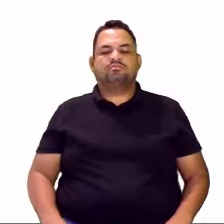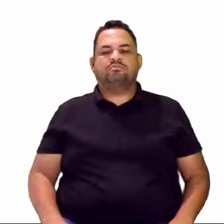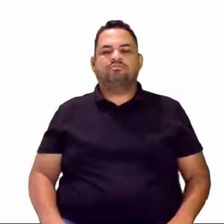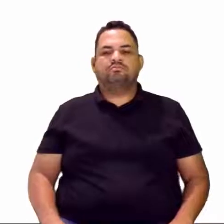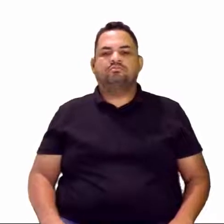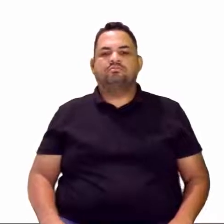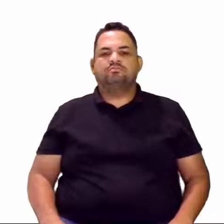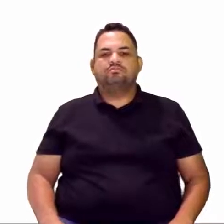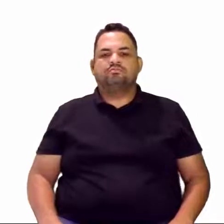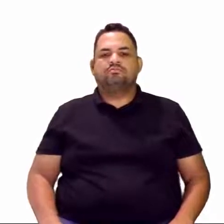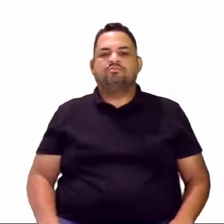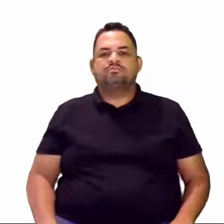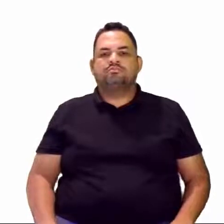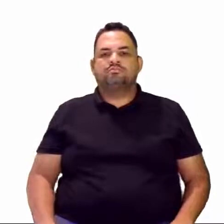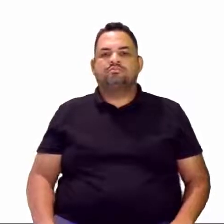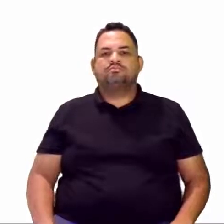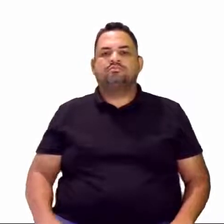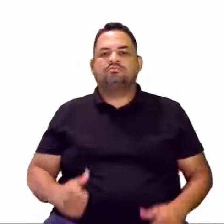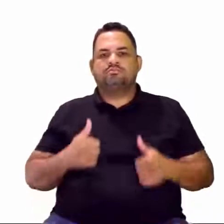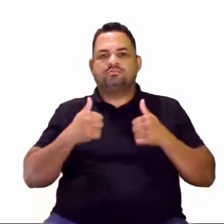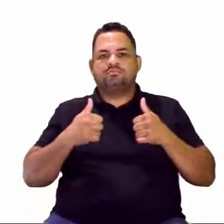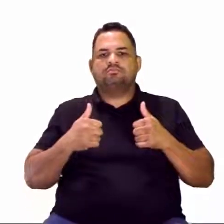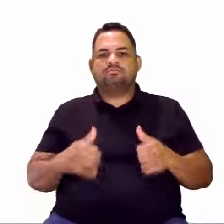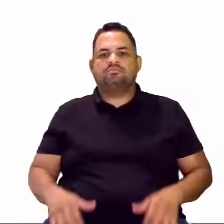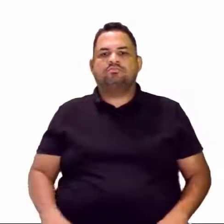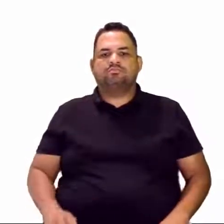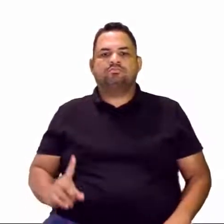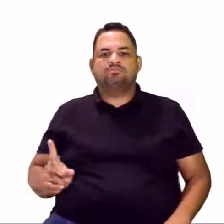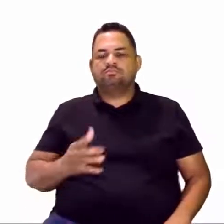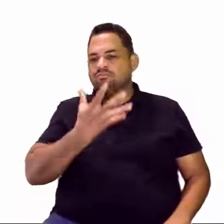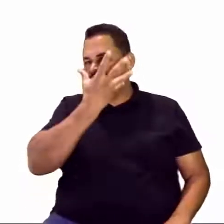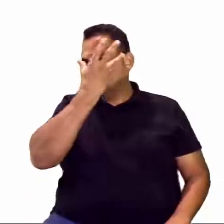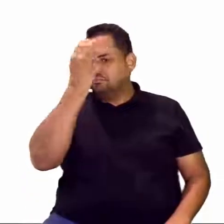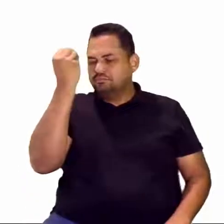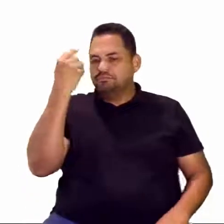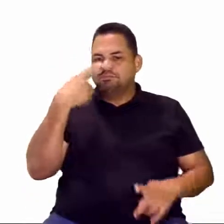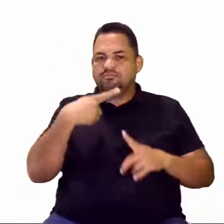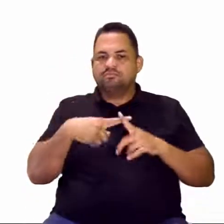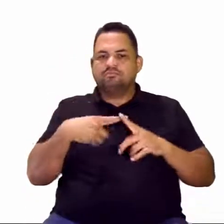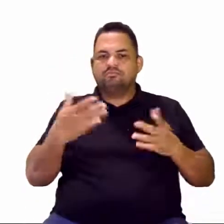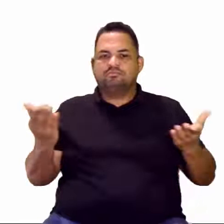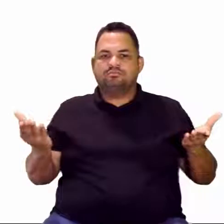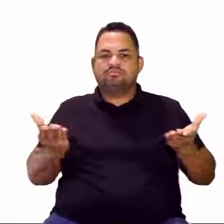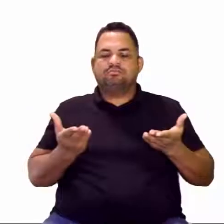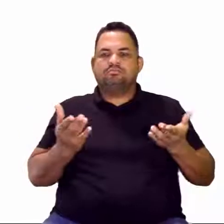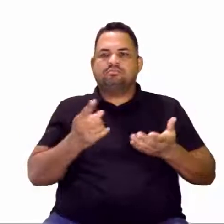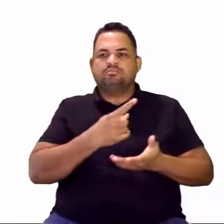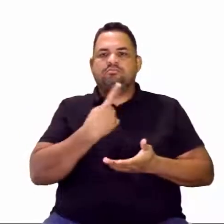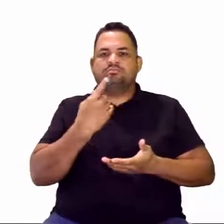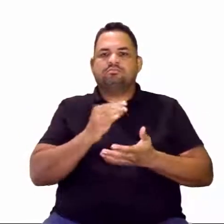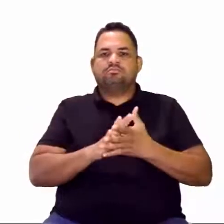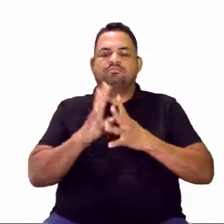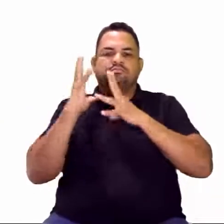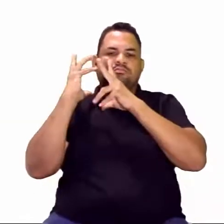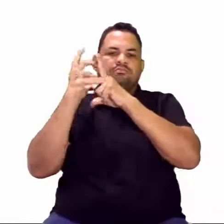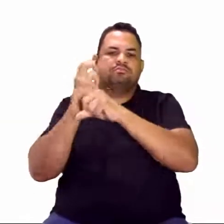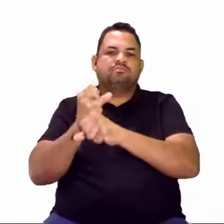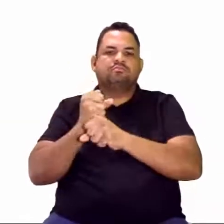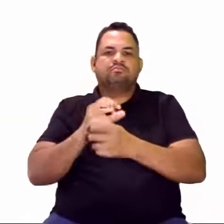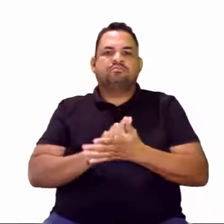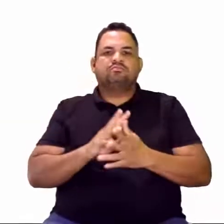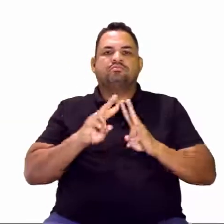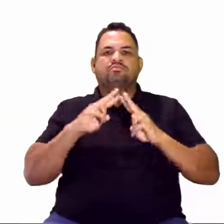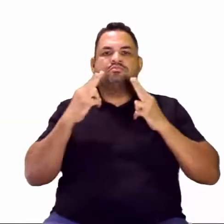a força sobre área. Beleza? Não esqueça, hein? Porque agora nós vamos revisar um